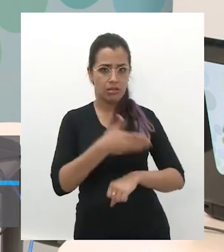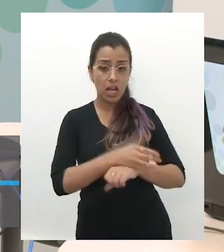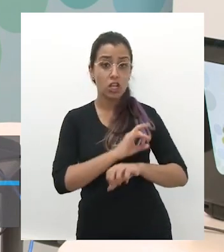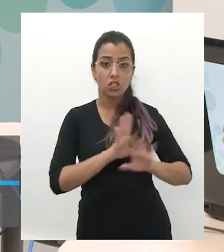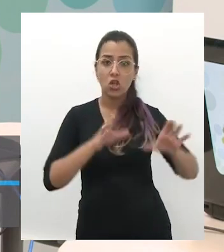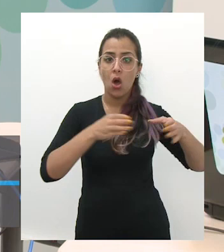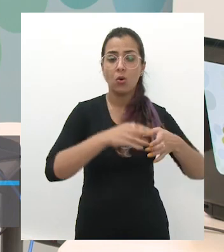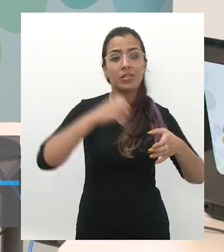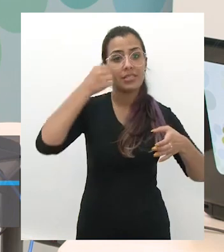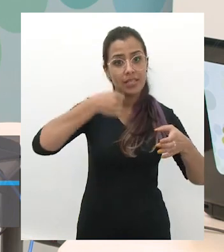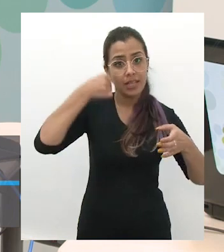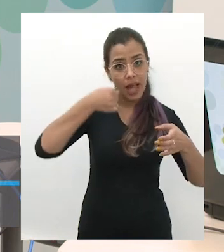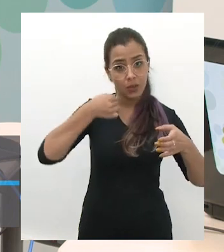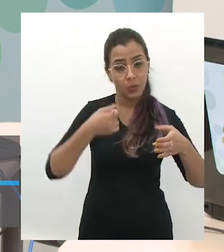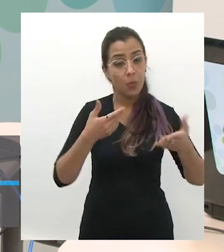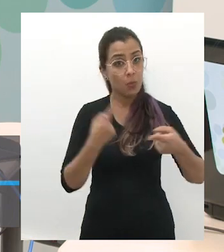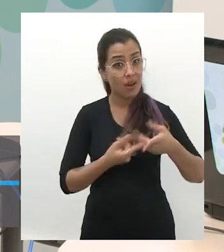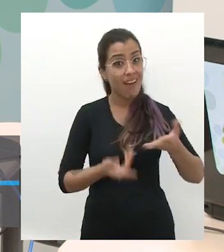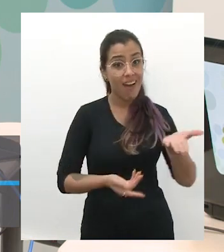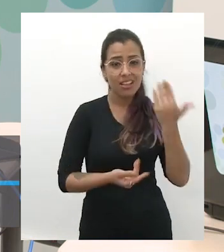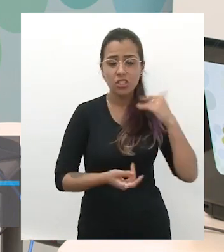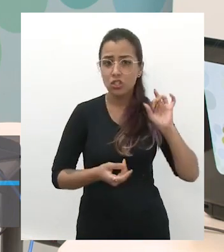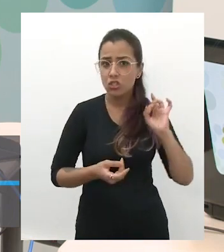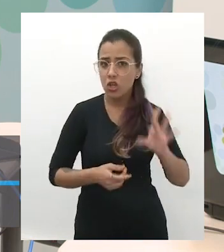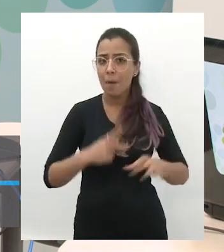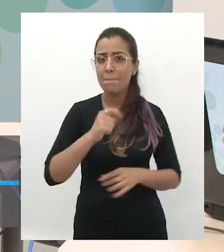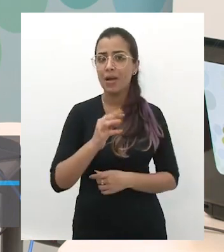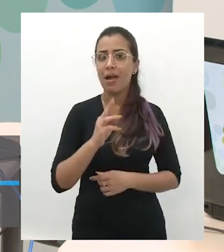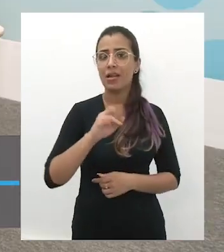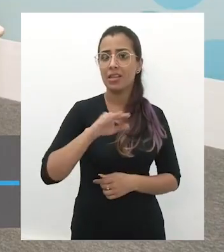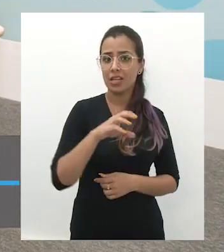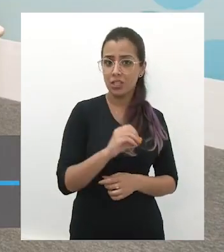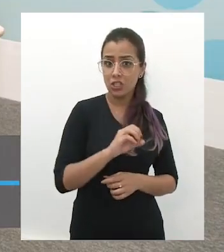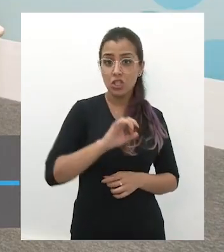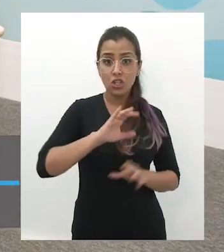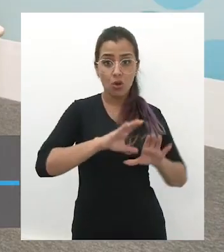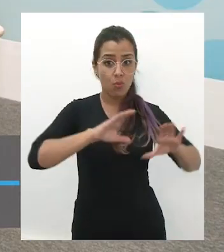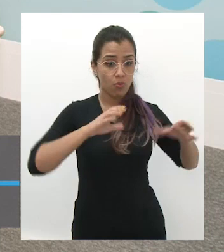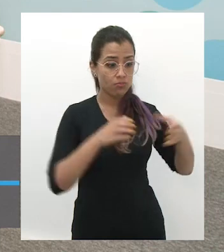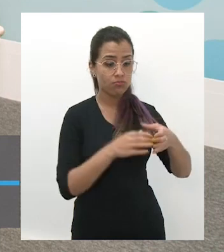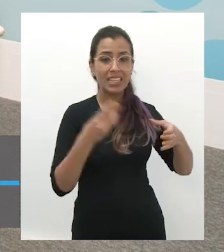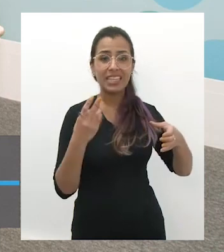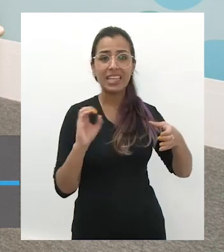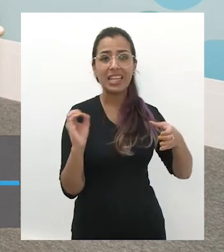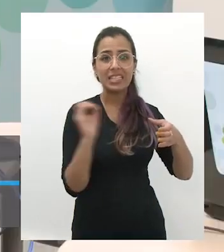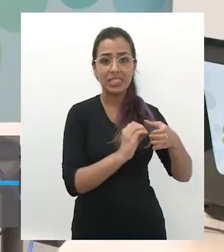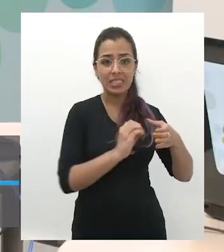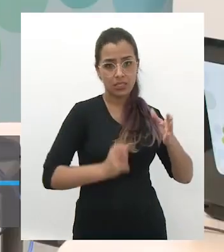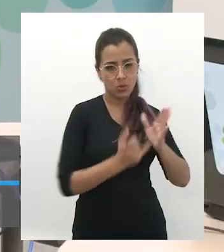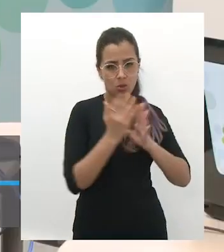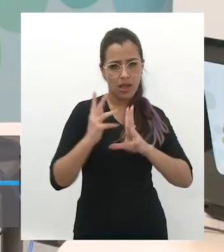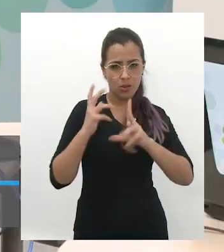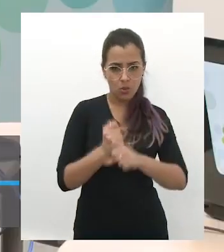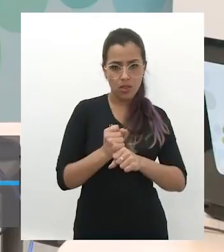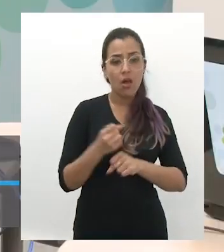disse, eram patrícios, não poderiam ter outra origem social e eram apenas 300 senadores que tinham